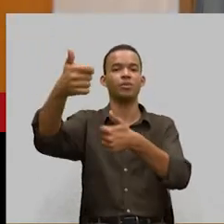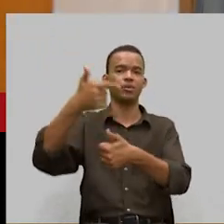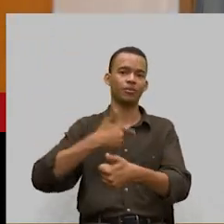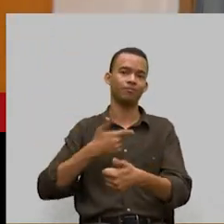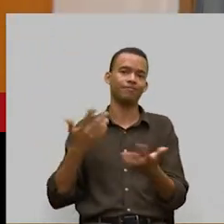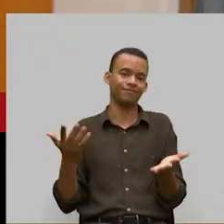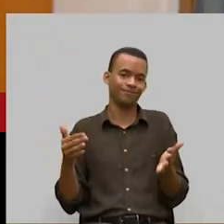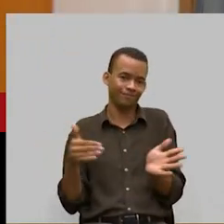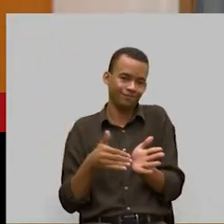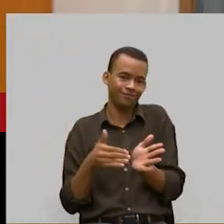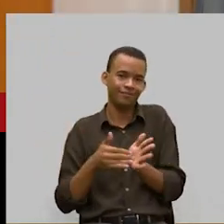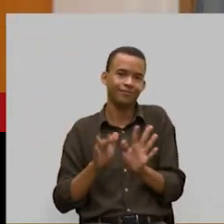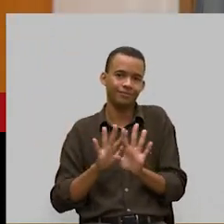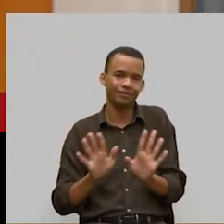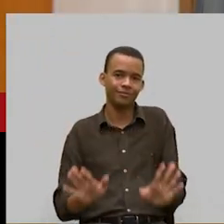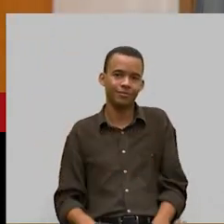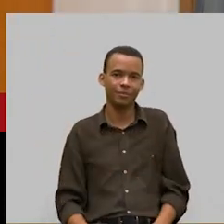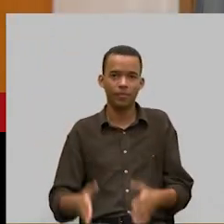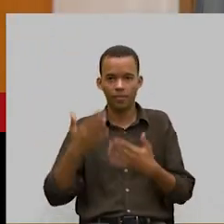é isso